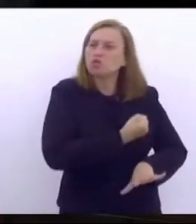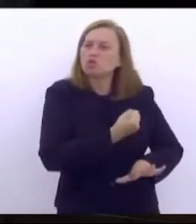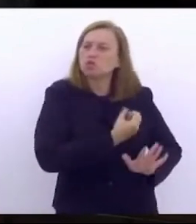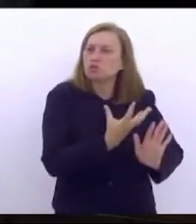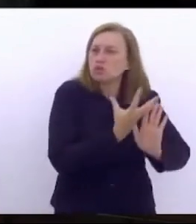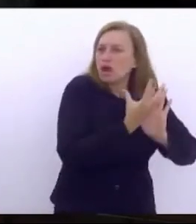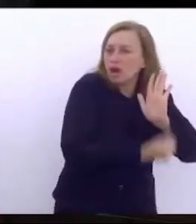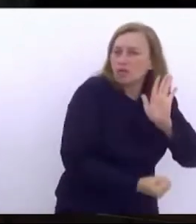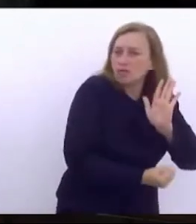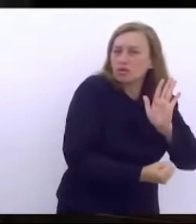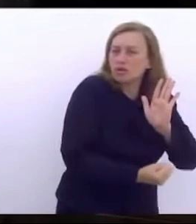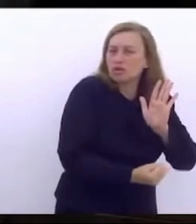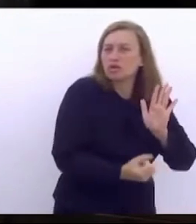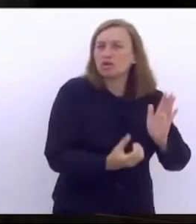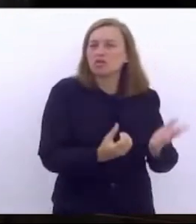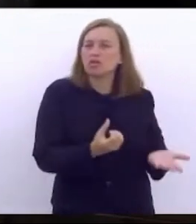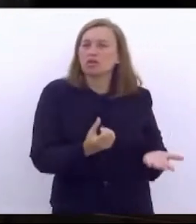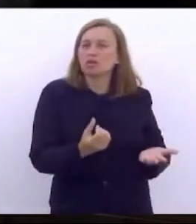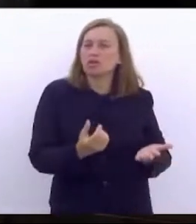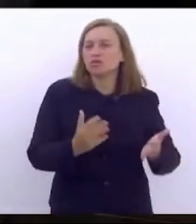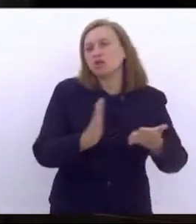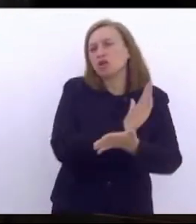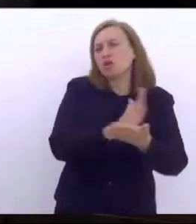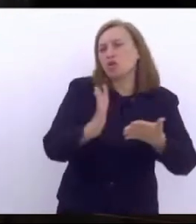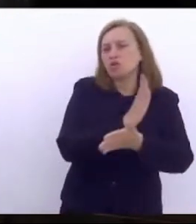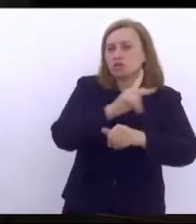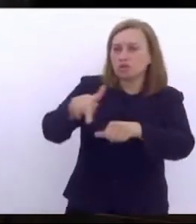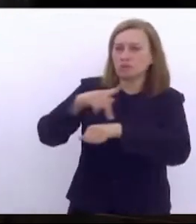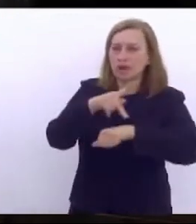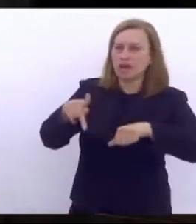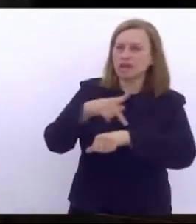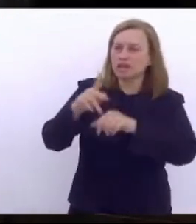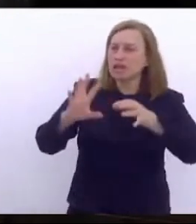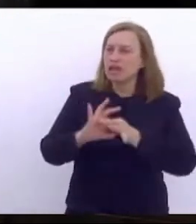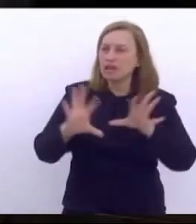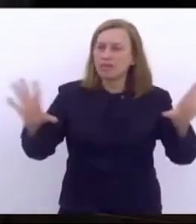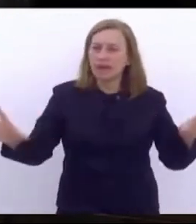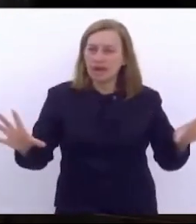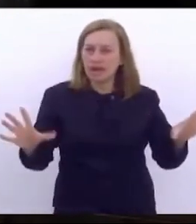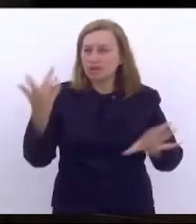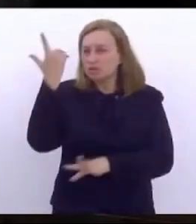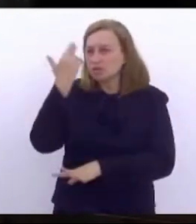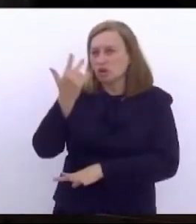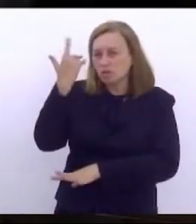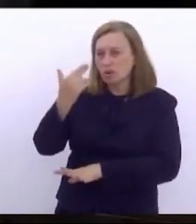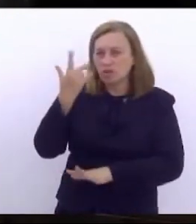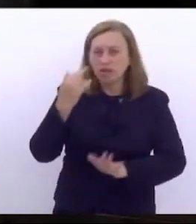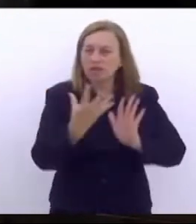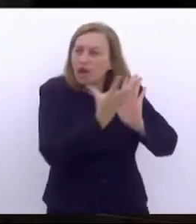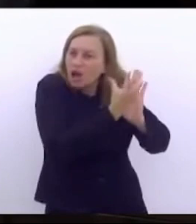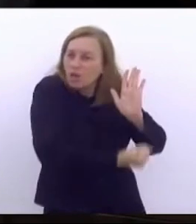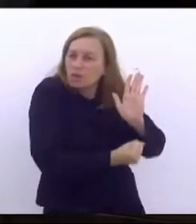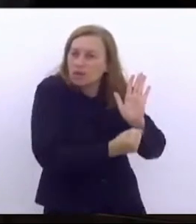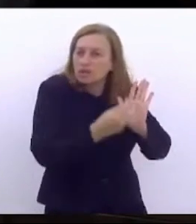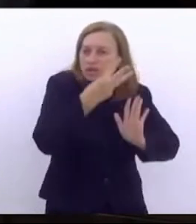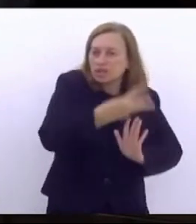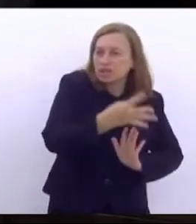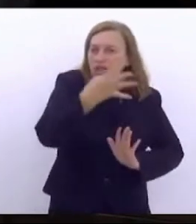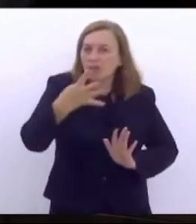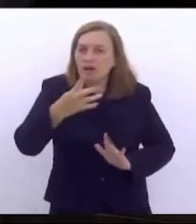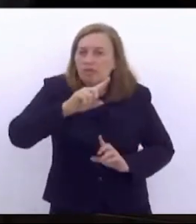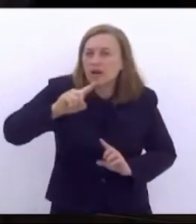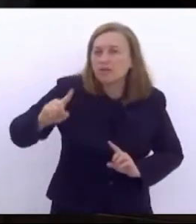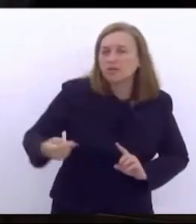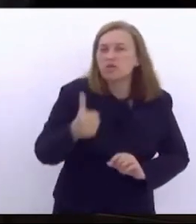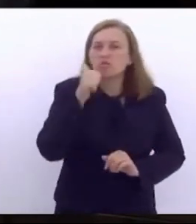enquanto a taxa anual de abortos em países onde o procedimento pode ser realizado legalmente é de 34 para cada 1.000 mulheres